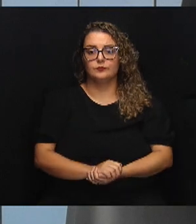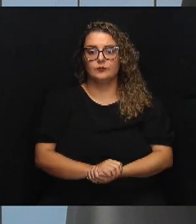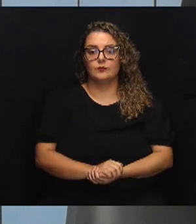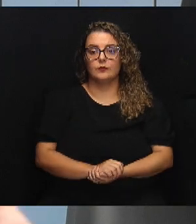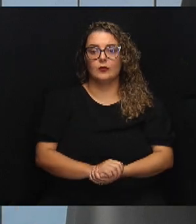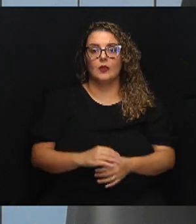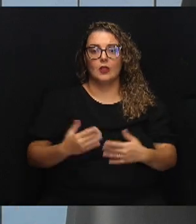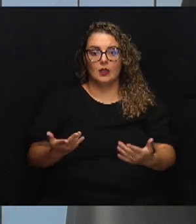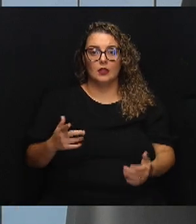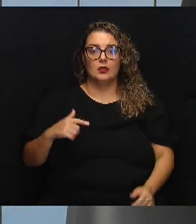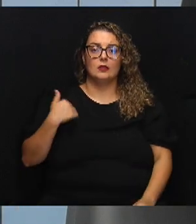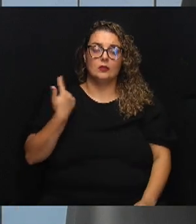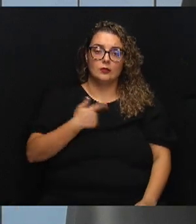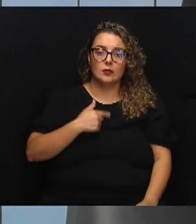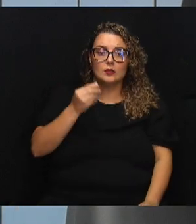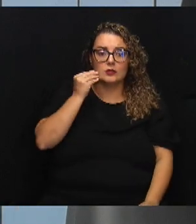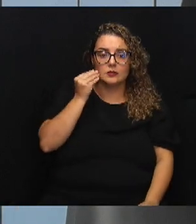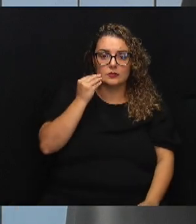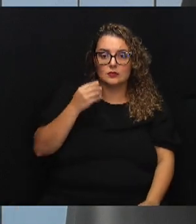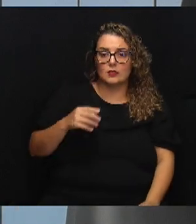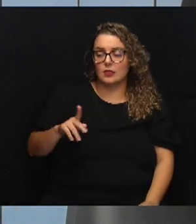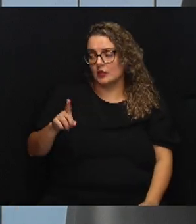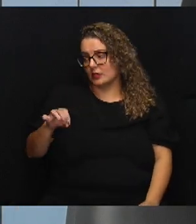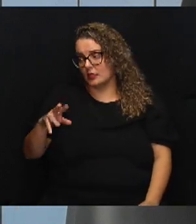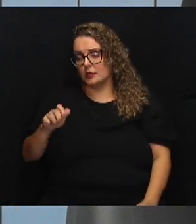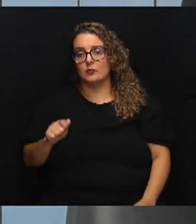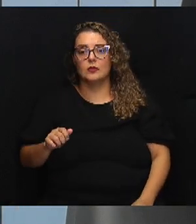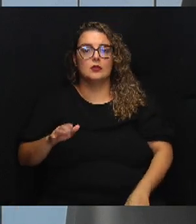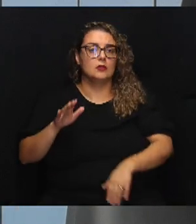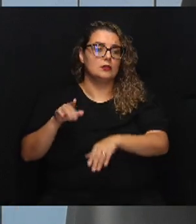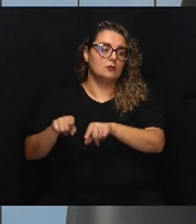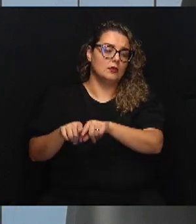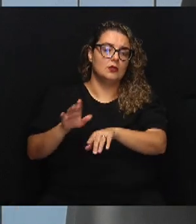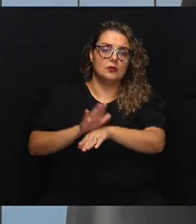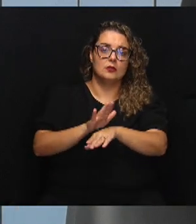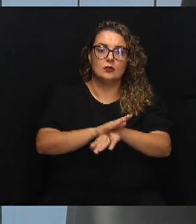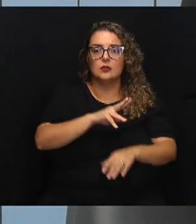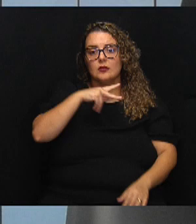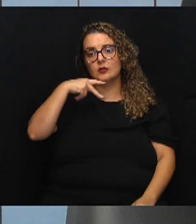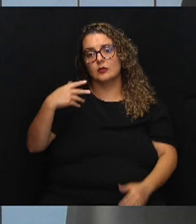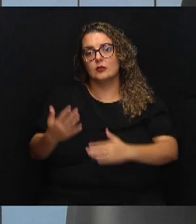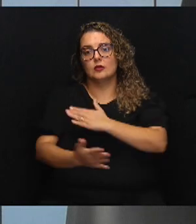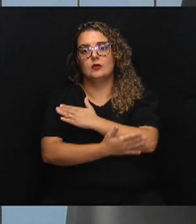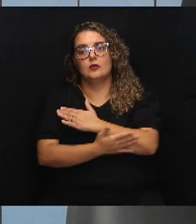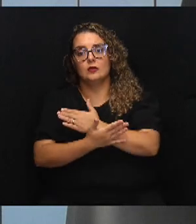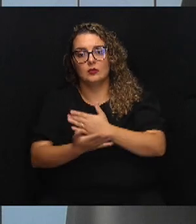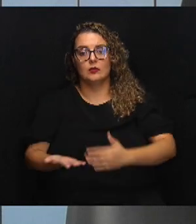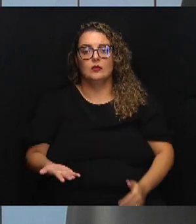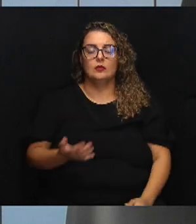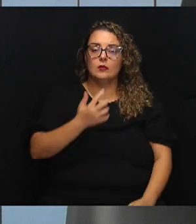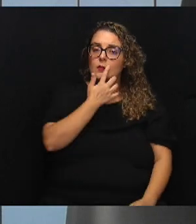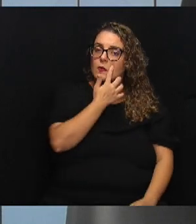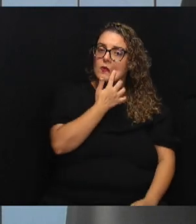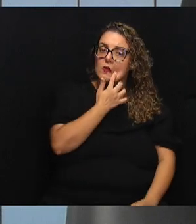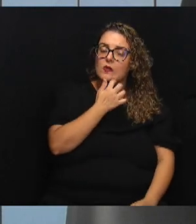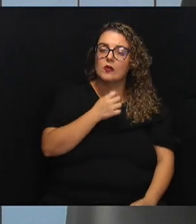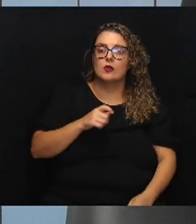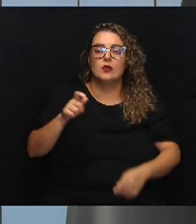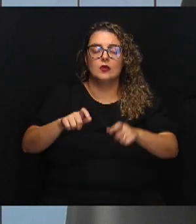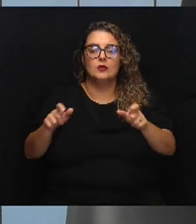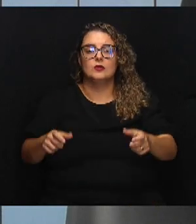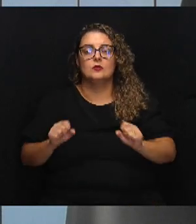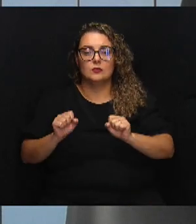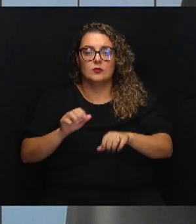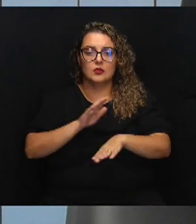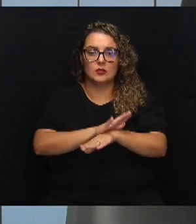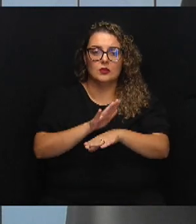lá, então a gente estava tentando reestruturar, aí com a ajuda de todo mundo, né? O Permínio vai nos ajudar também nessa, as pessoas que puder nos